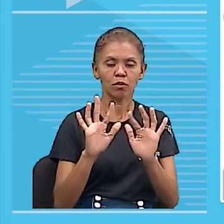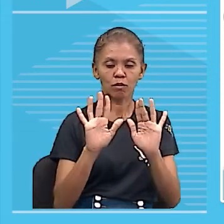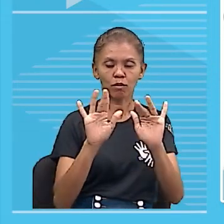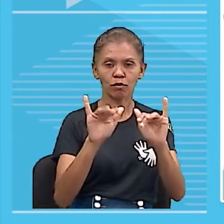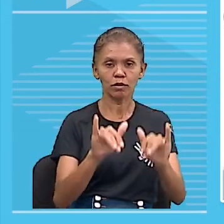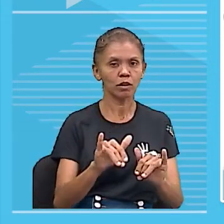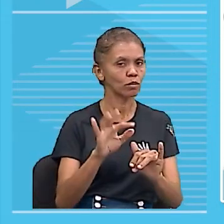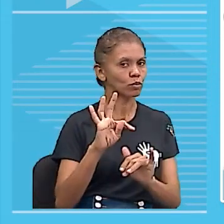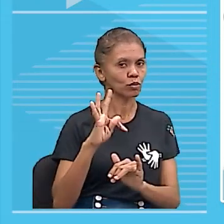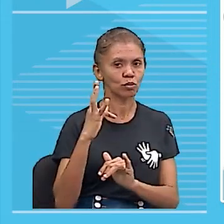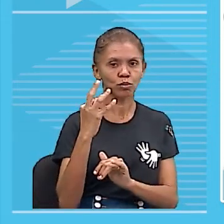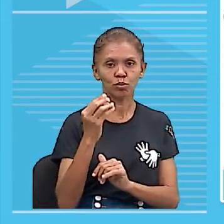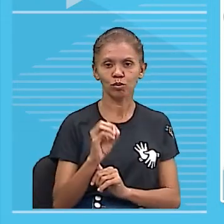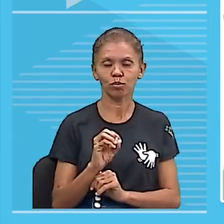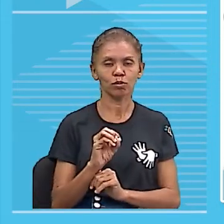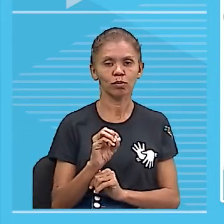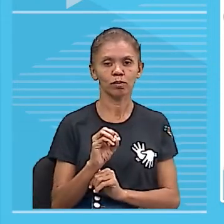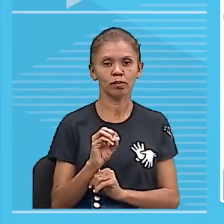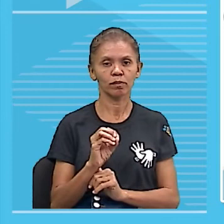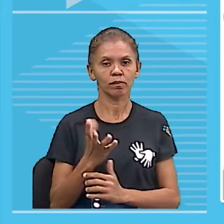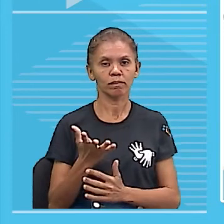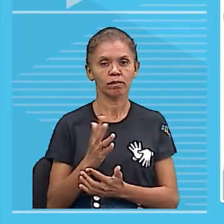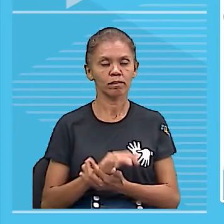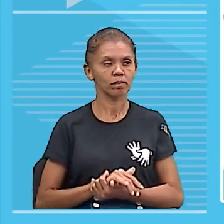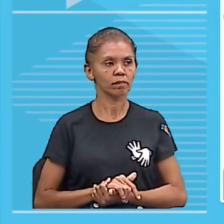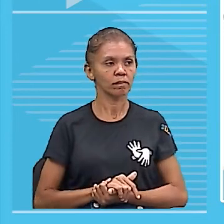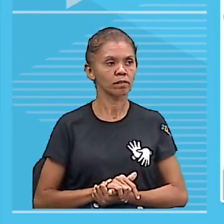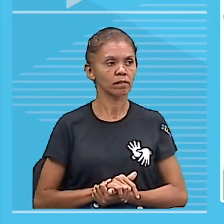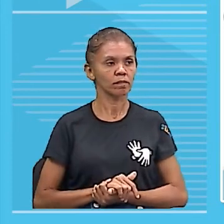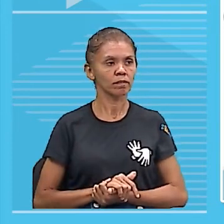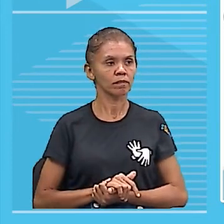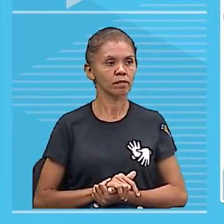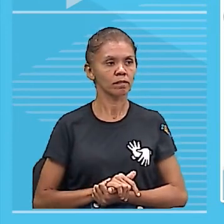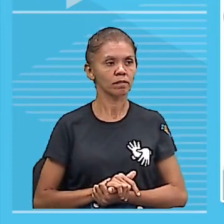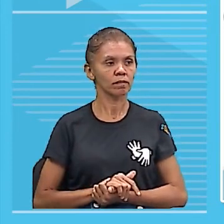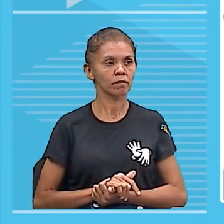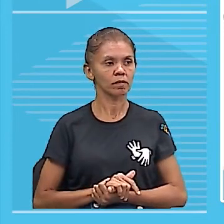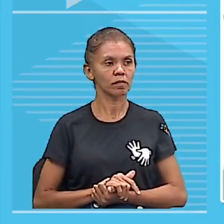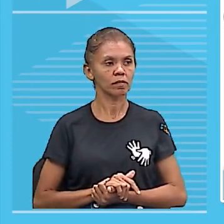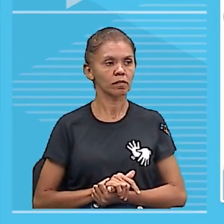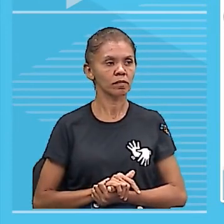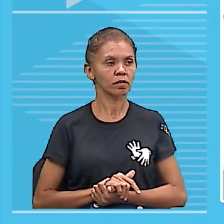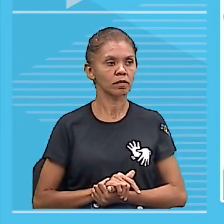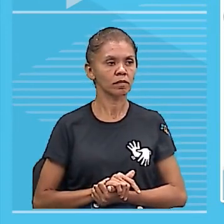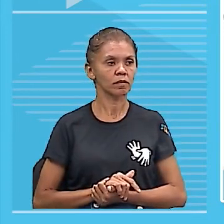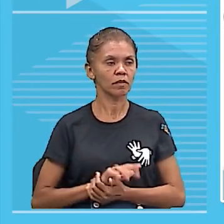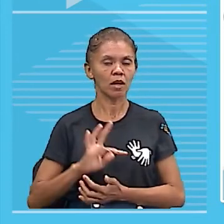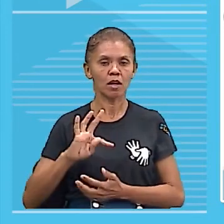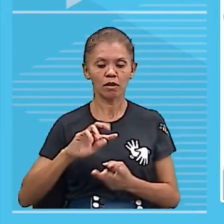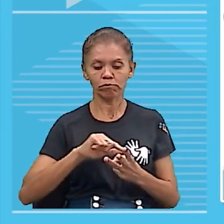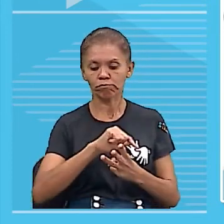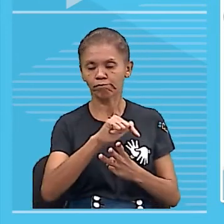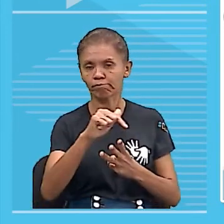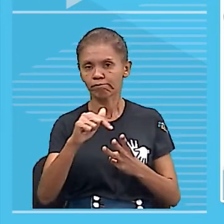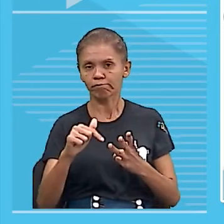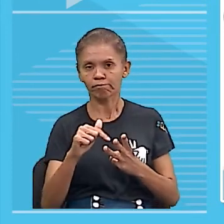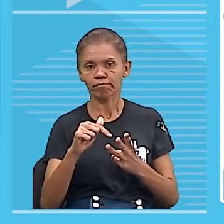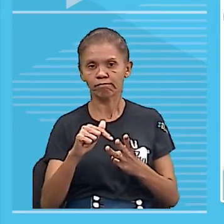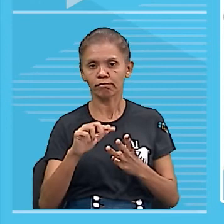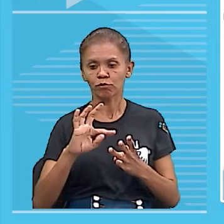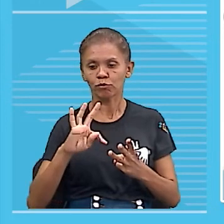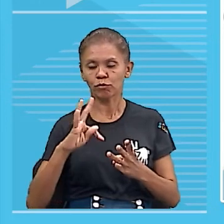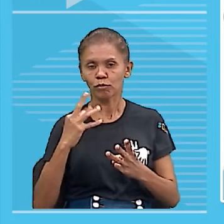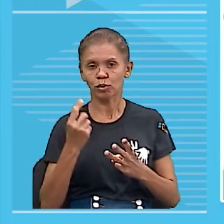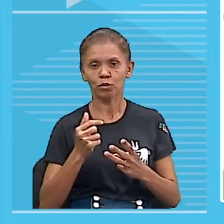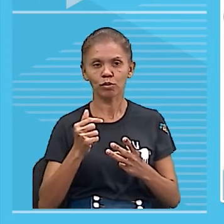o final de todos os outros Ah e assim a gente observa que todos os três estão na